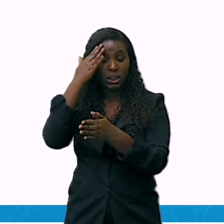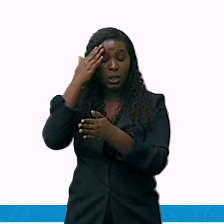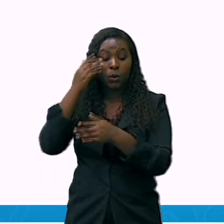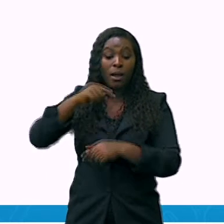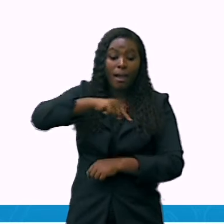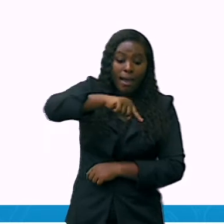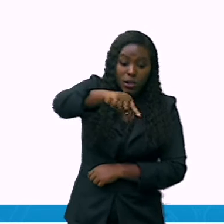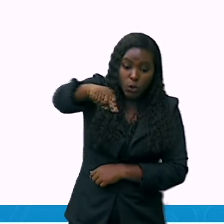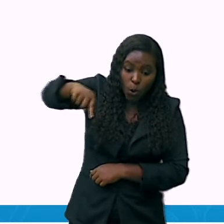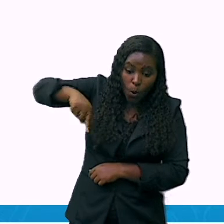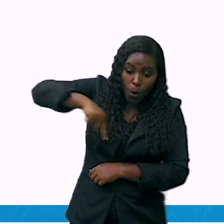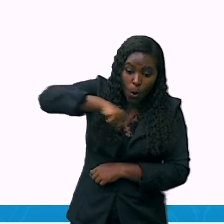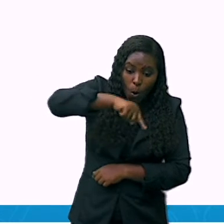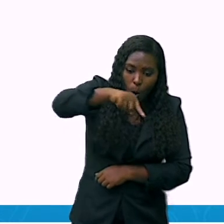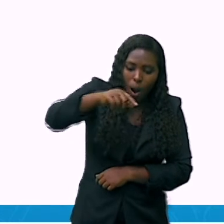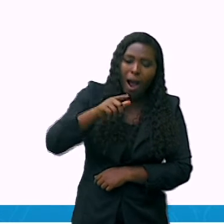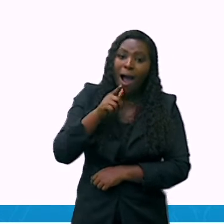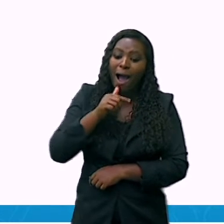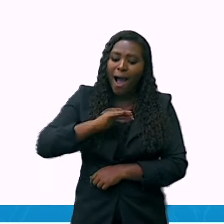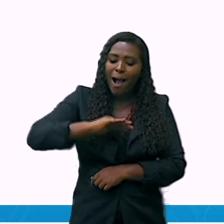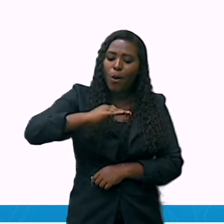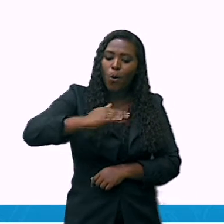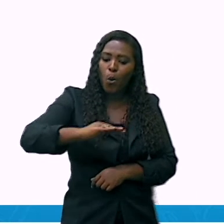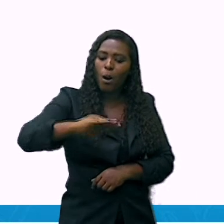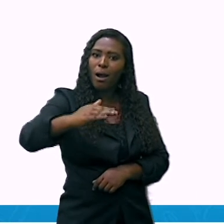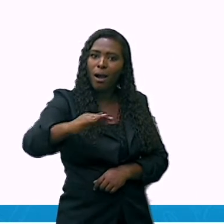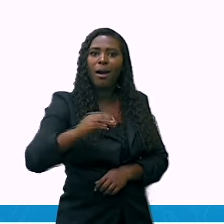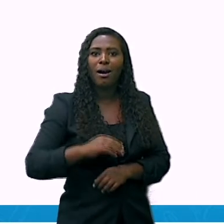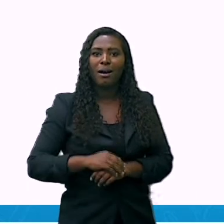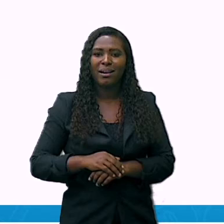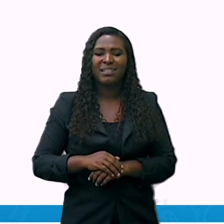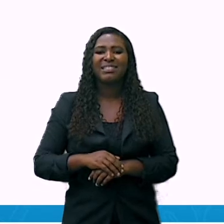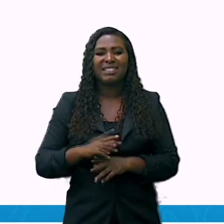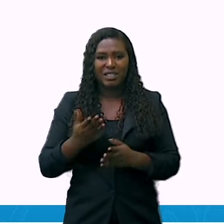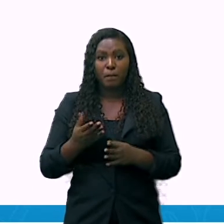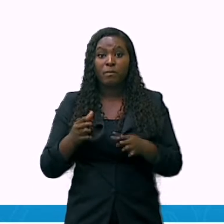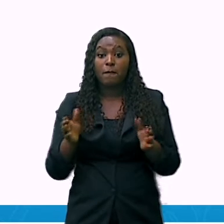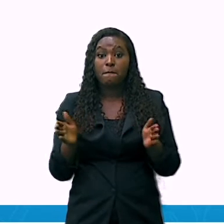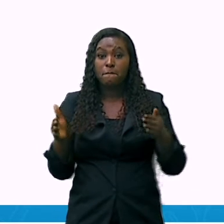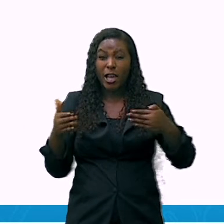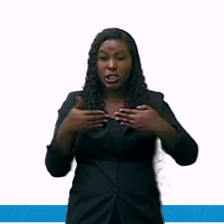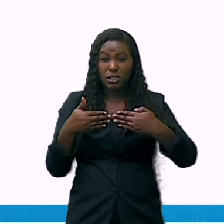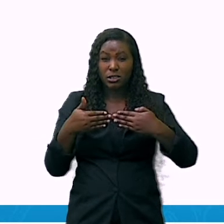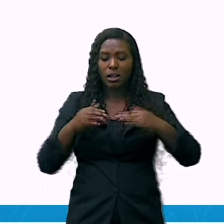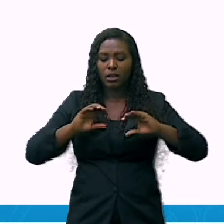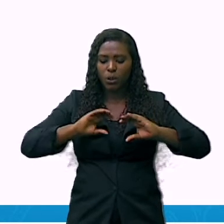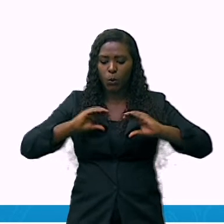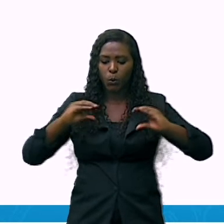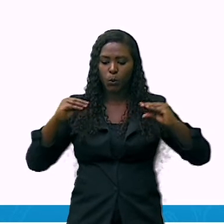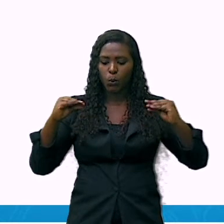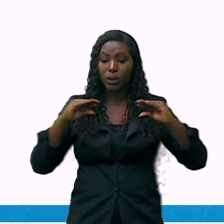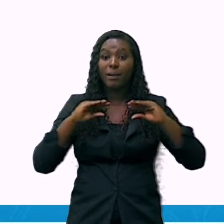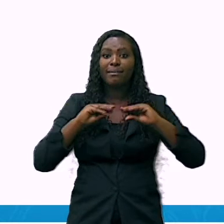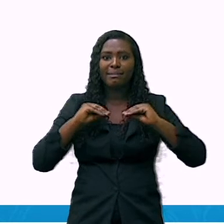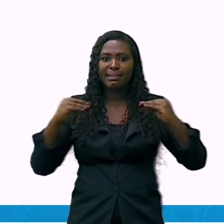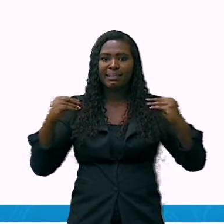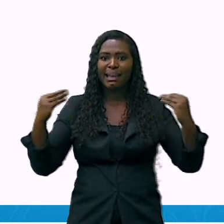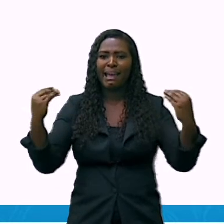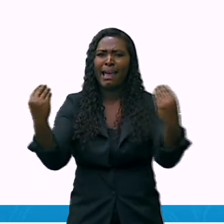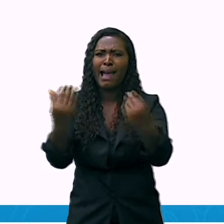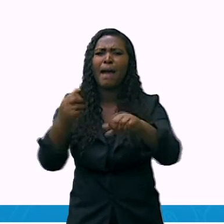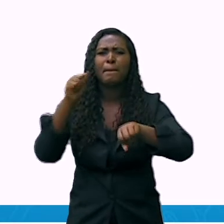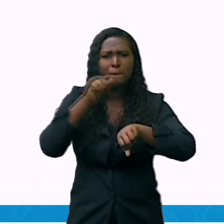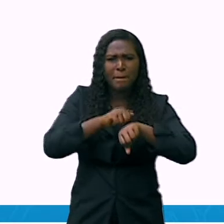do Mar Cáspio. Ele é um exemplo de mar fechado que localiza-se no sudeste